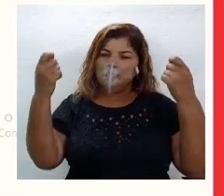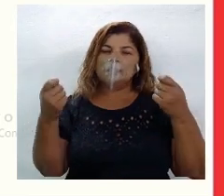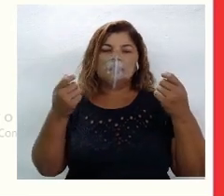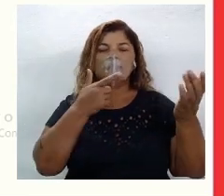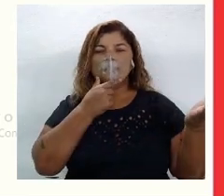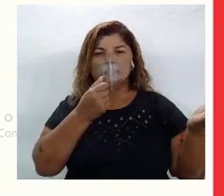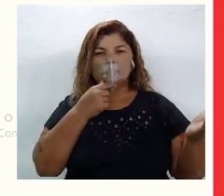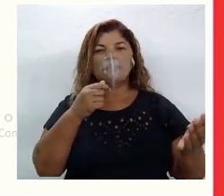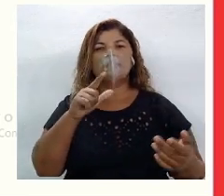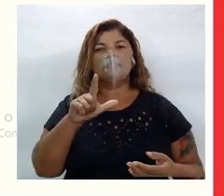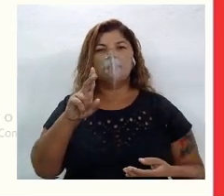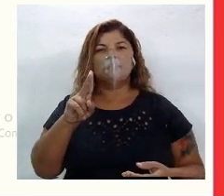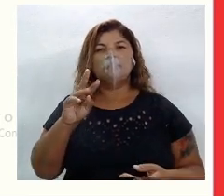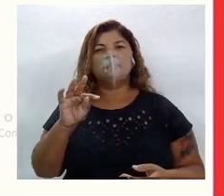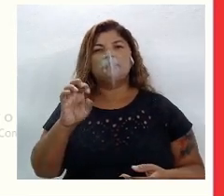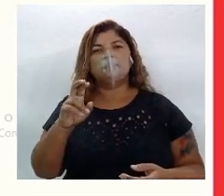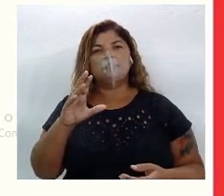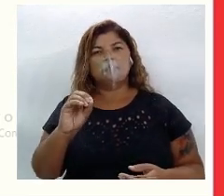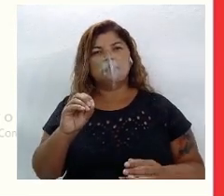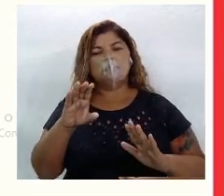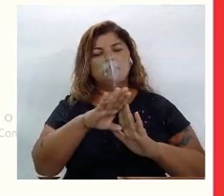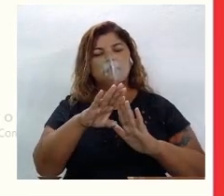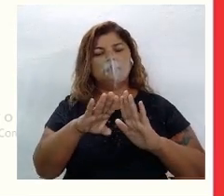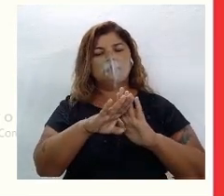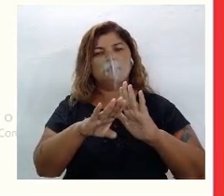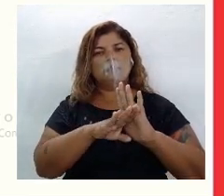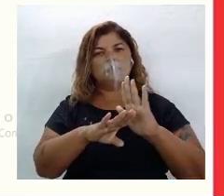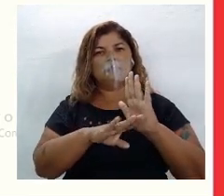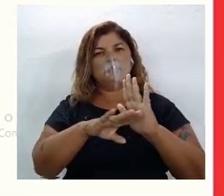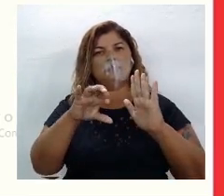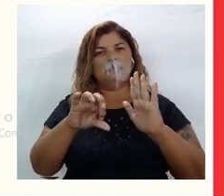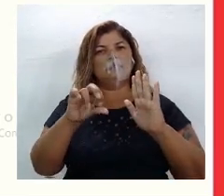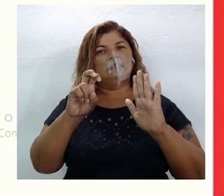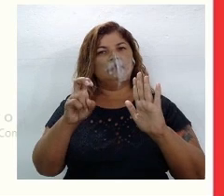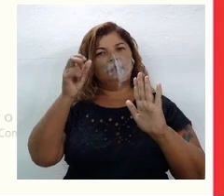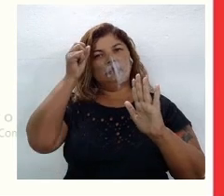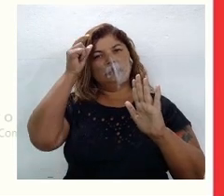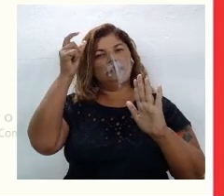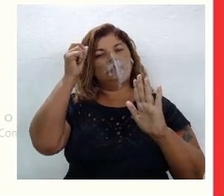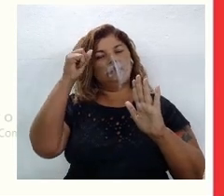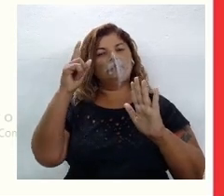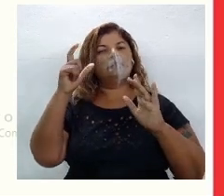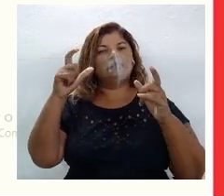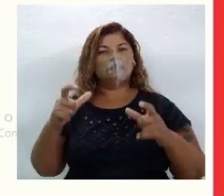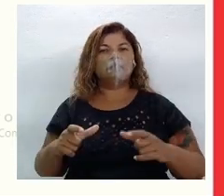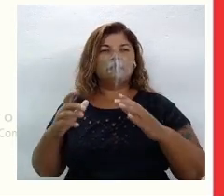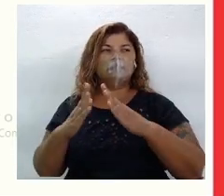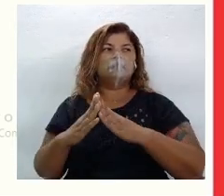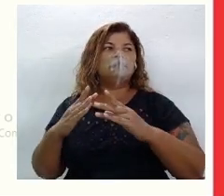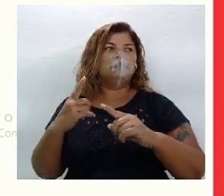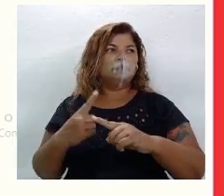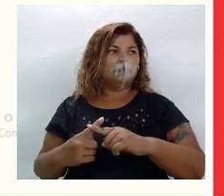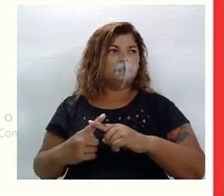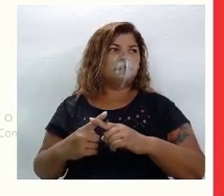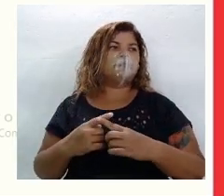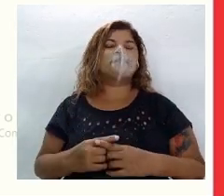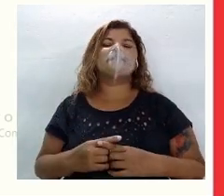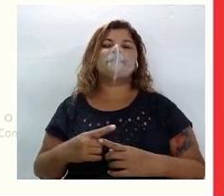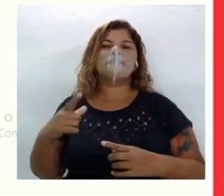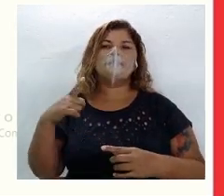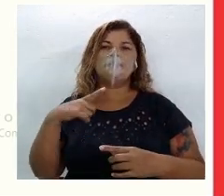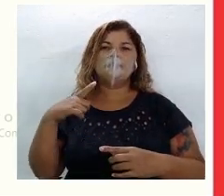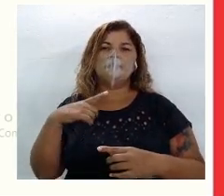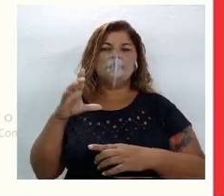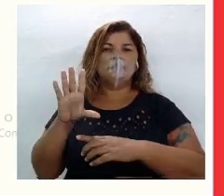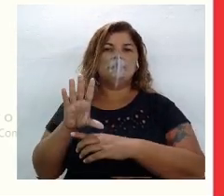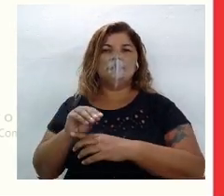Lutero, afixando as 95 teses na igreja de Wittenberg. E aqui nós temos uma